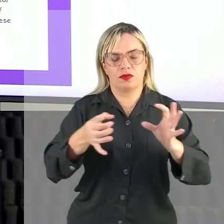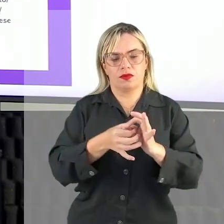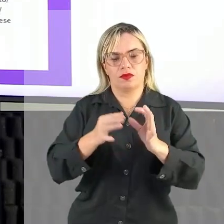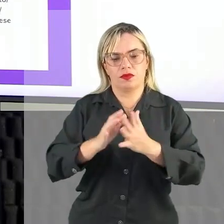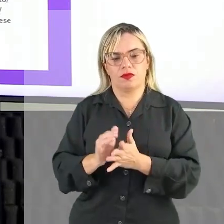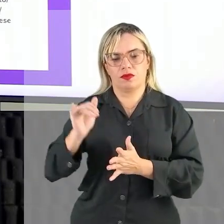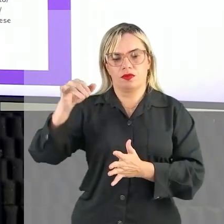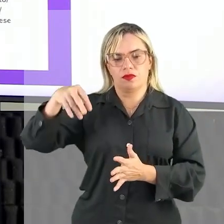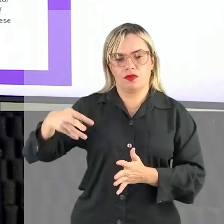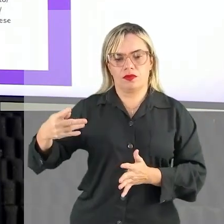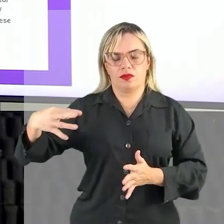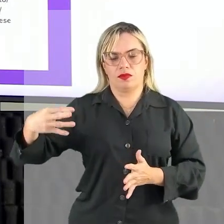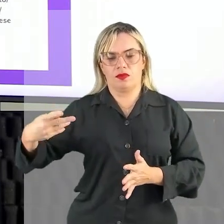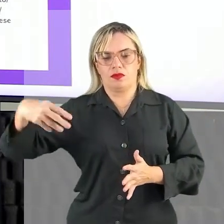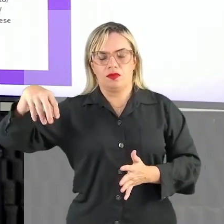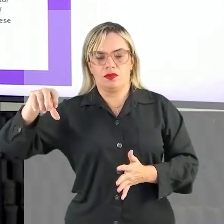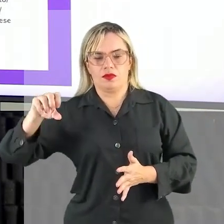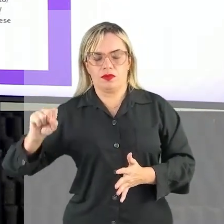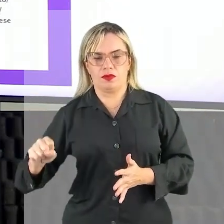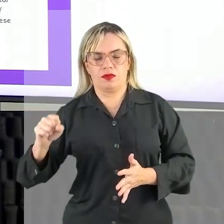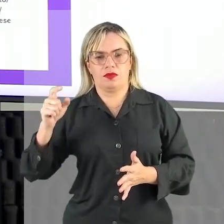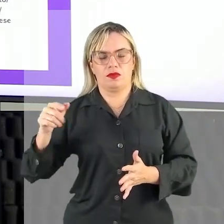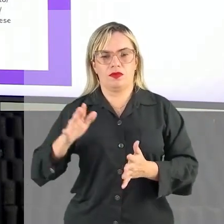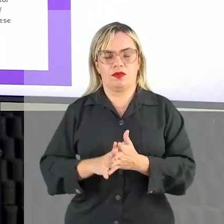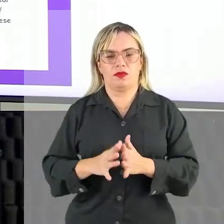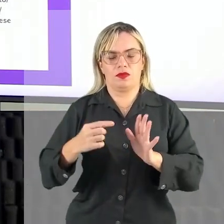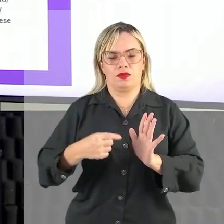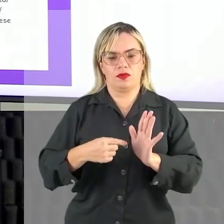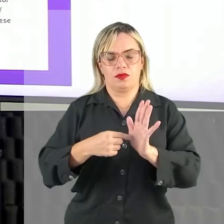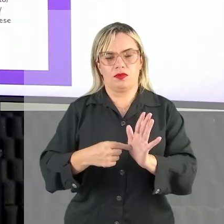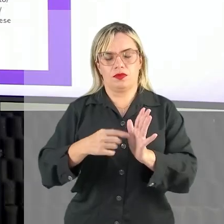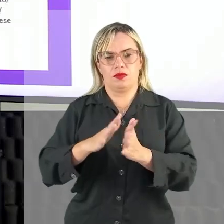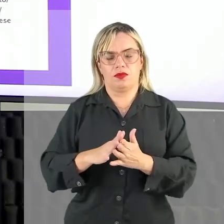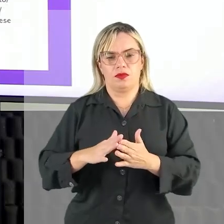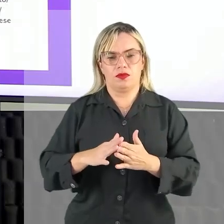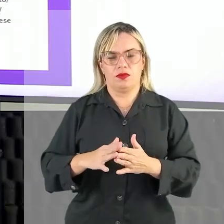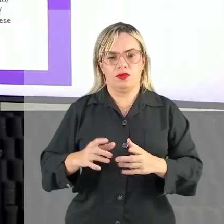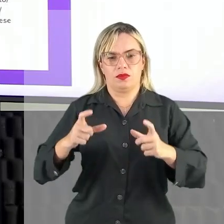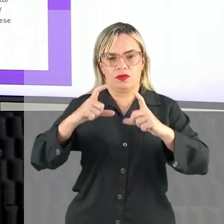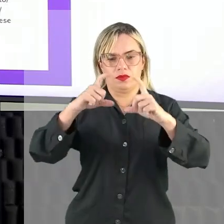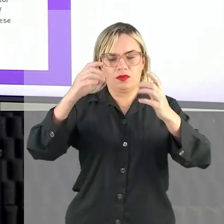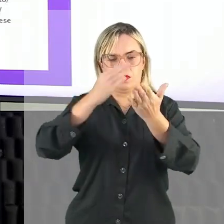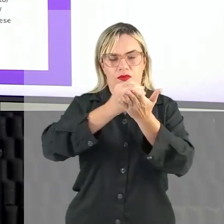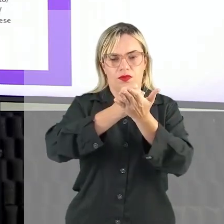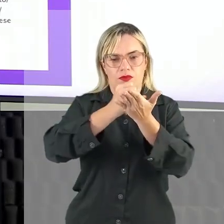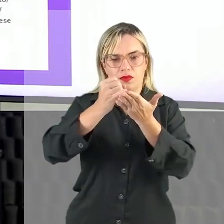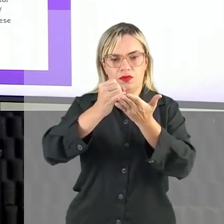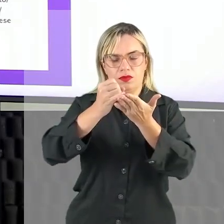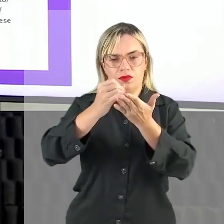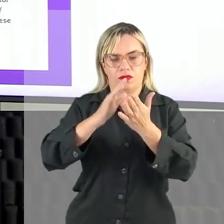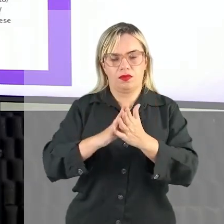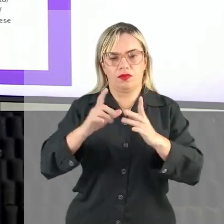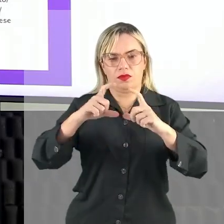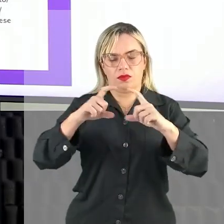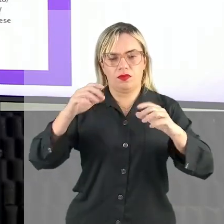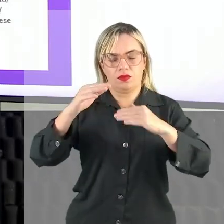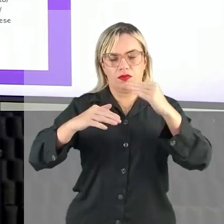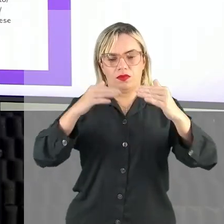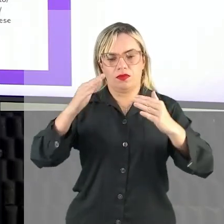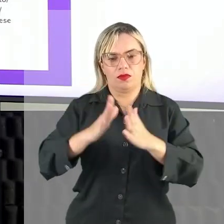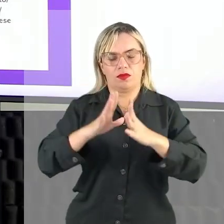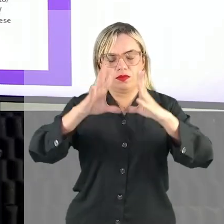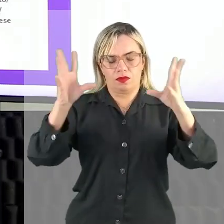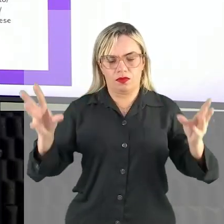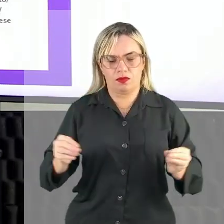interparágrafos ou seja os que aparecem ali entre o parágrafo da introdução do desenvolvimento da conclusão Olha